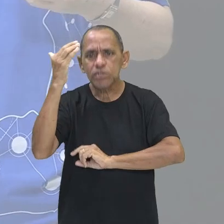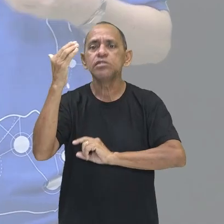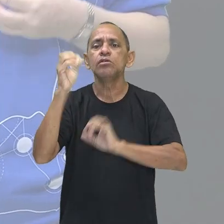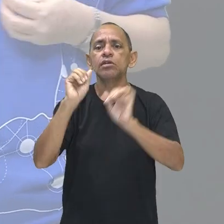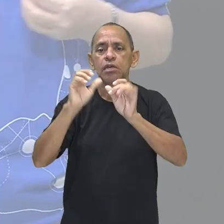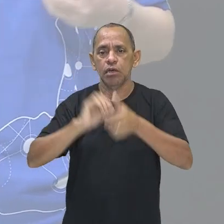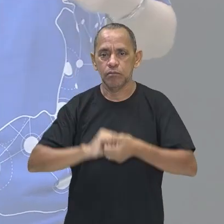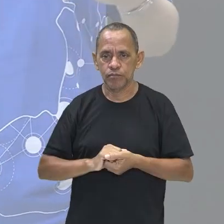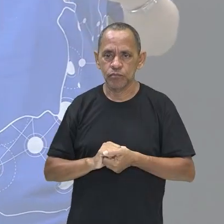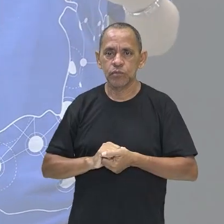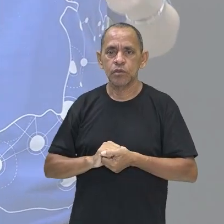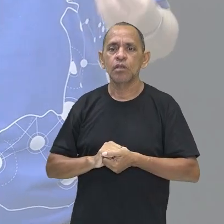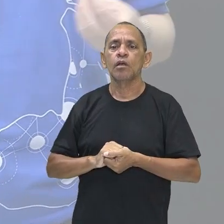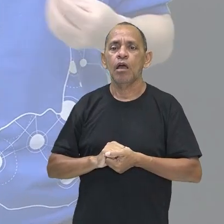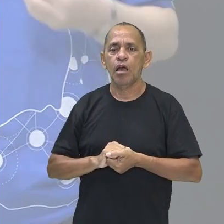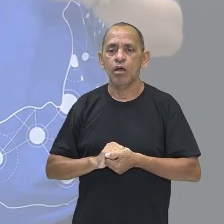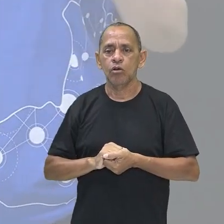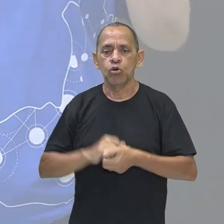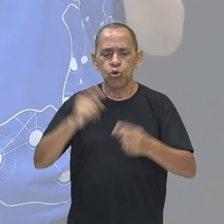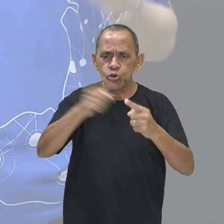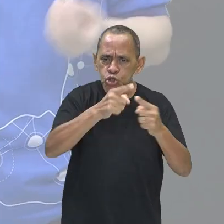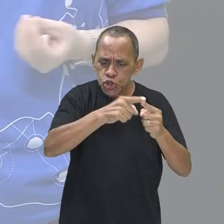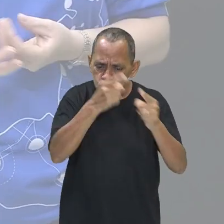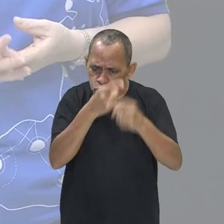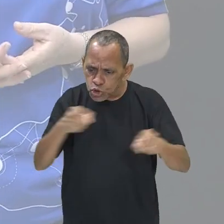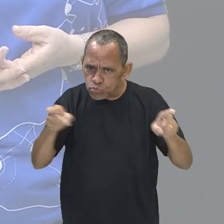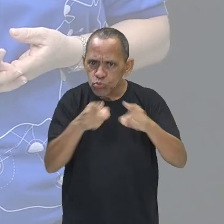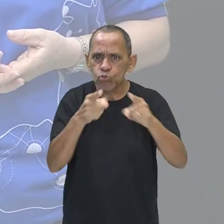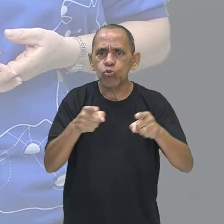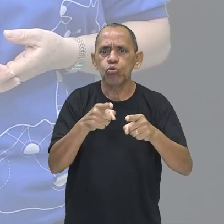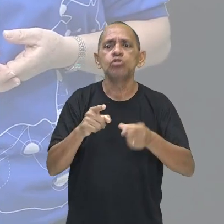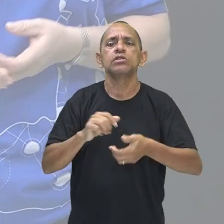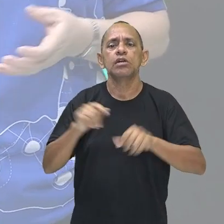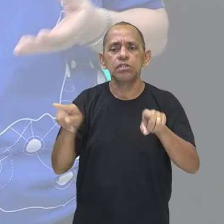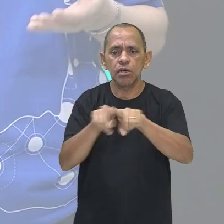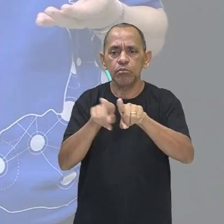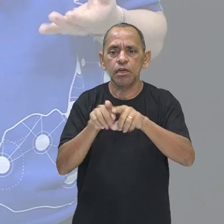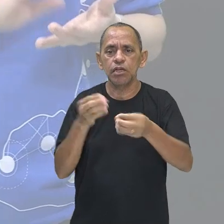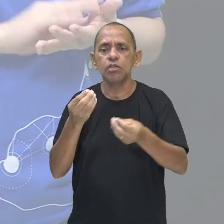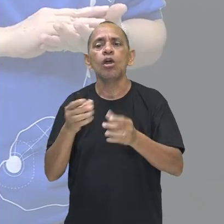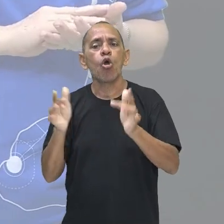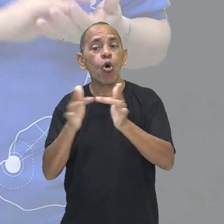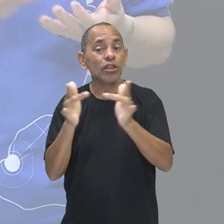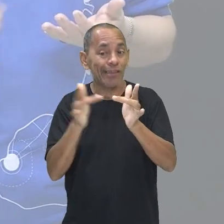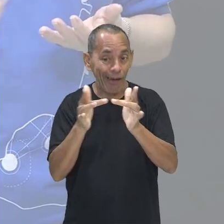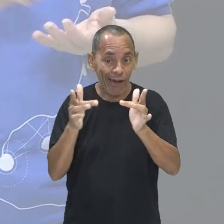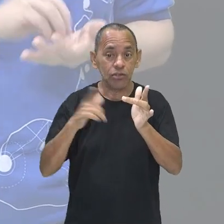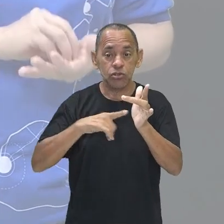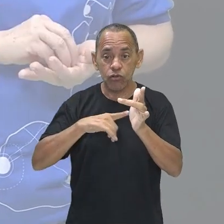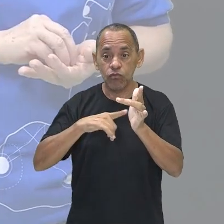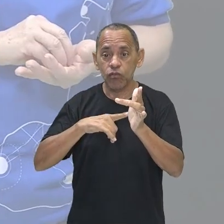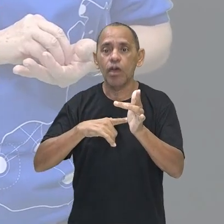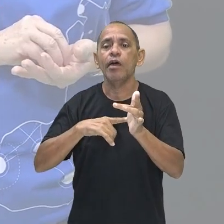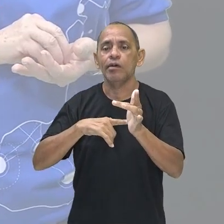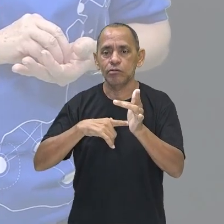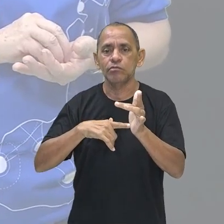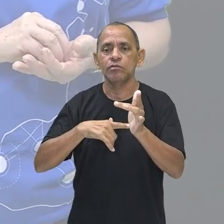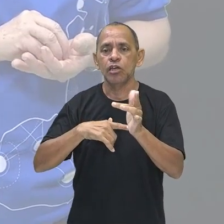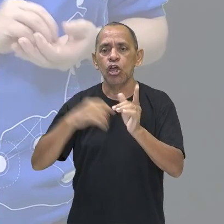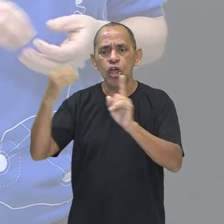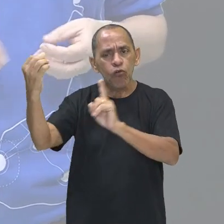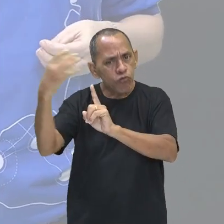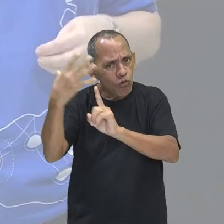estavam lá, foram até os Estados Unidos, tiveram esse contato com o jazz e trouxeram para cá e tinham a influência do